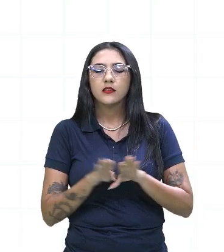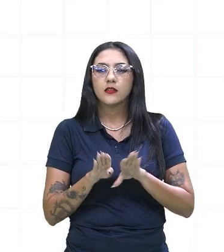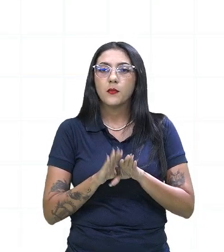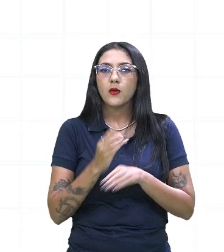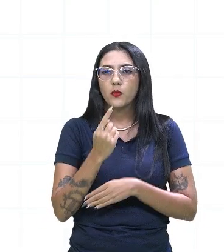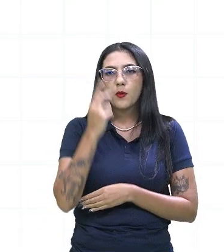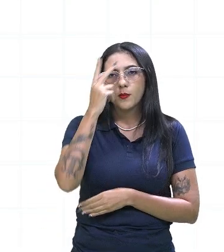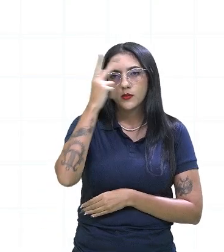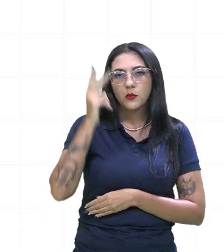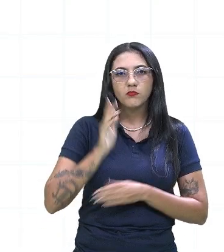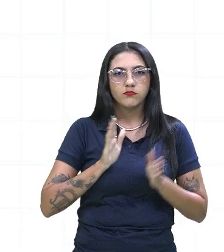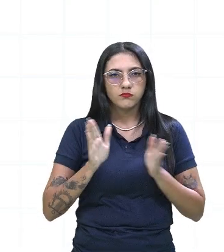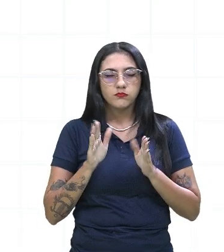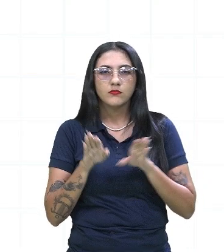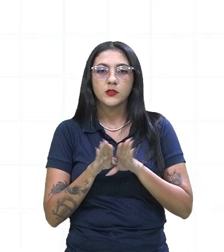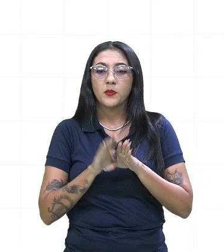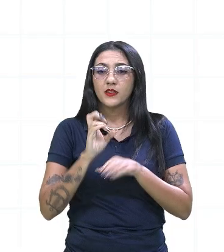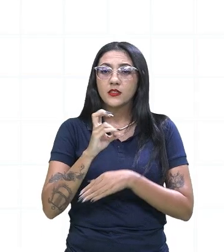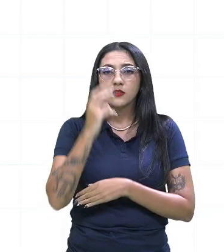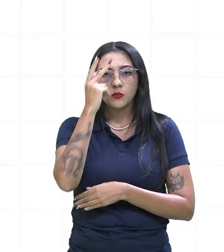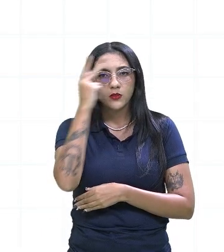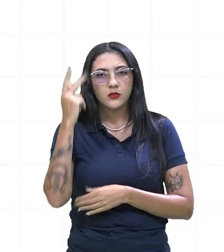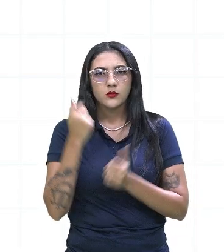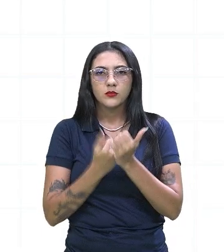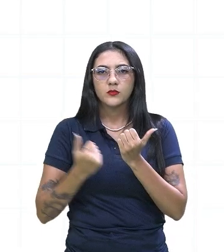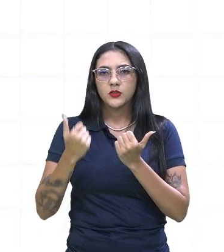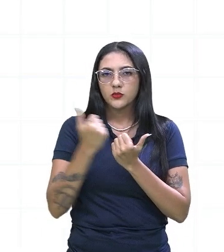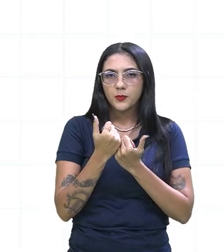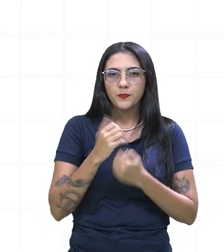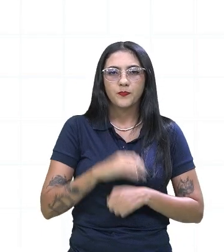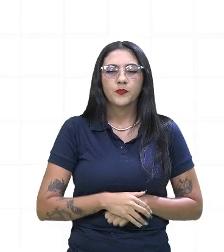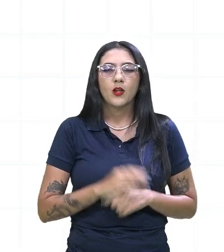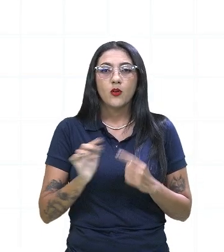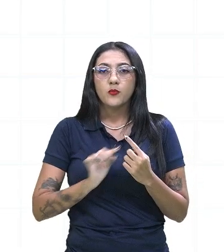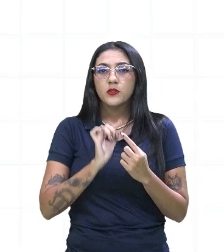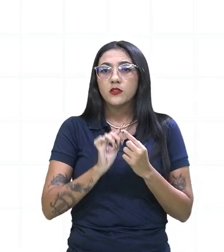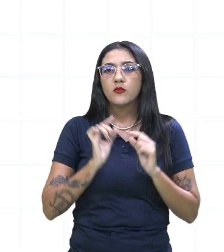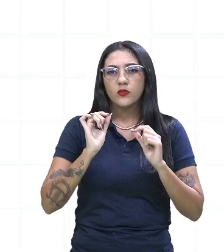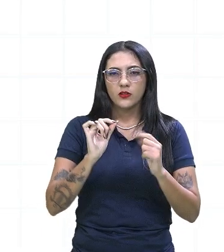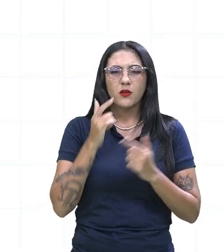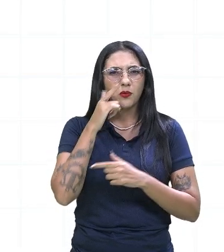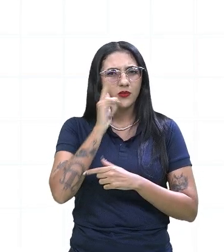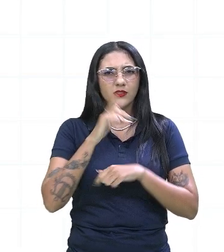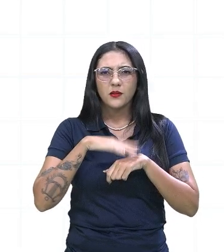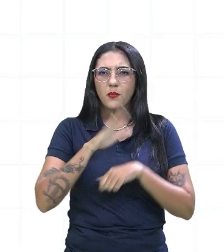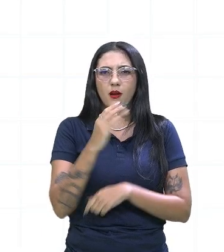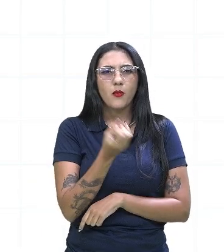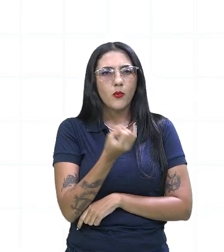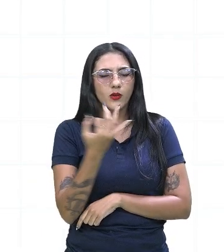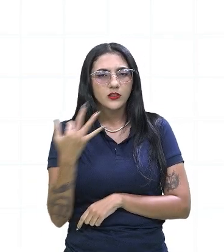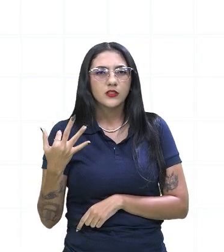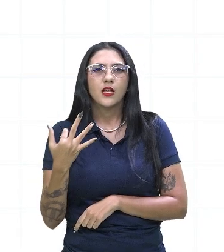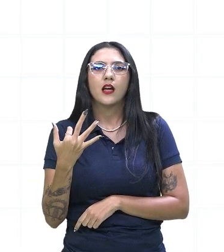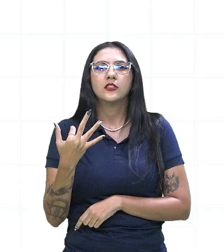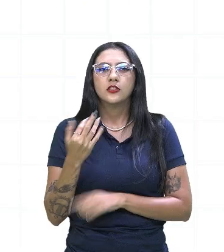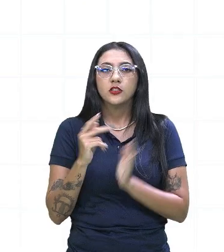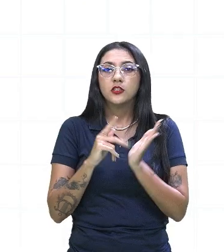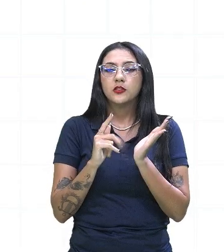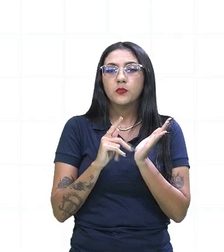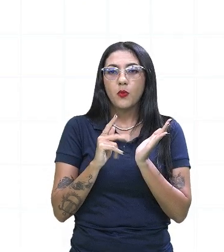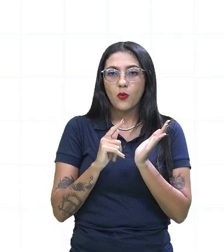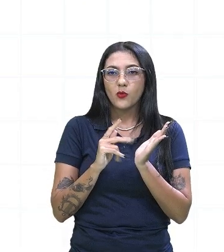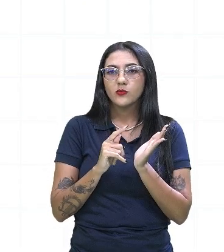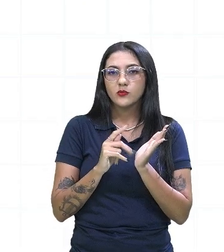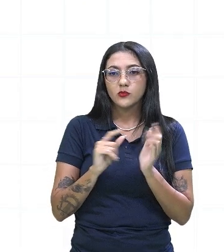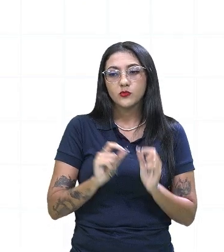5 reservas. O objetivo do hóquei é marcar o maior número de gols possíveis na baliza